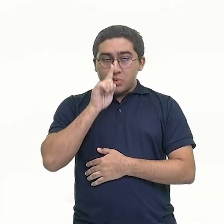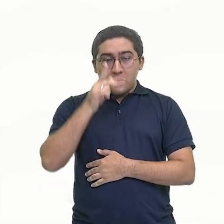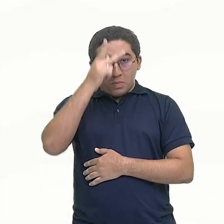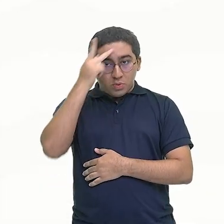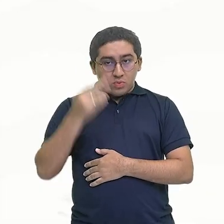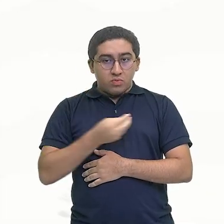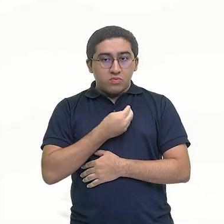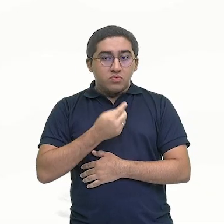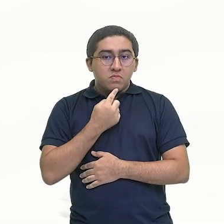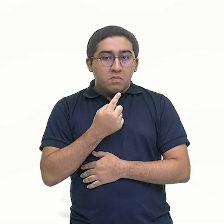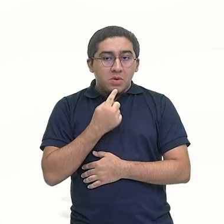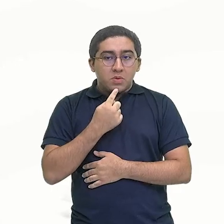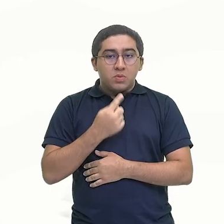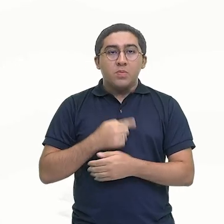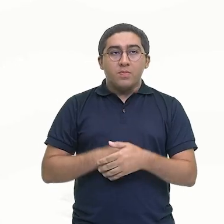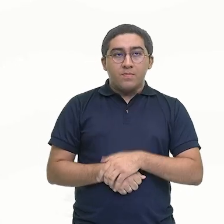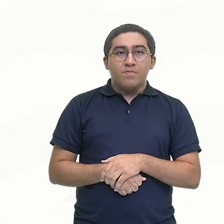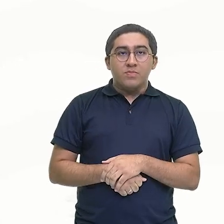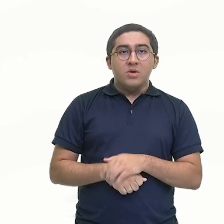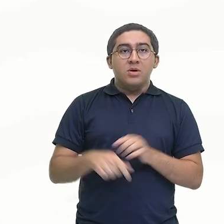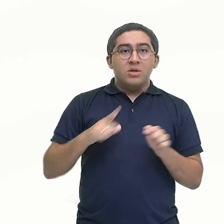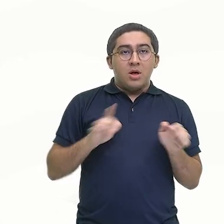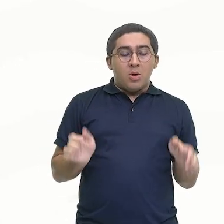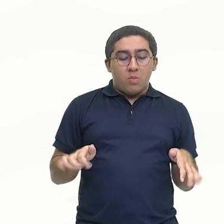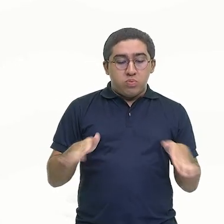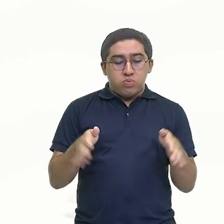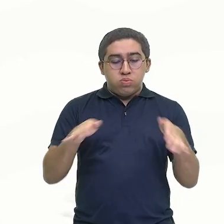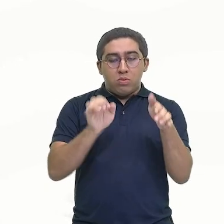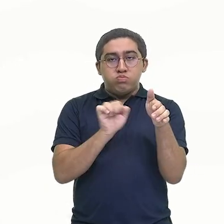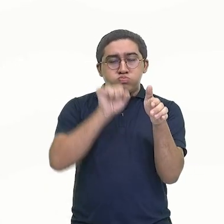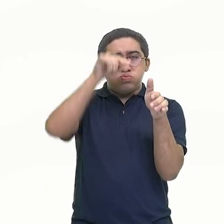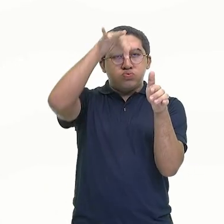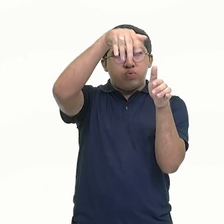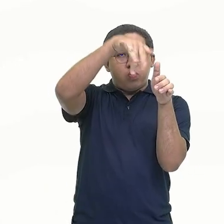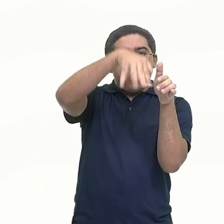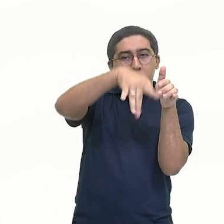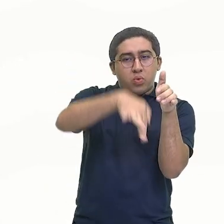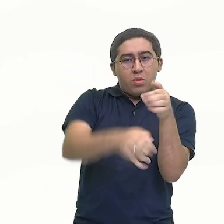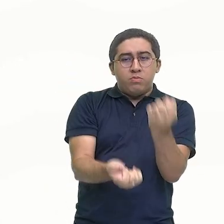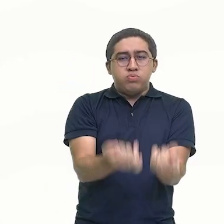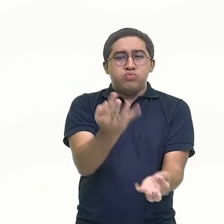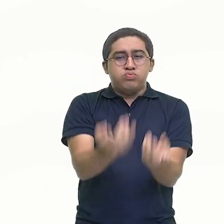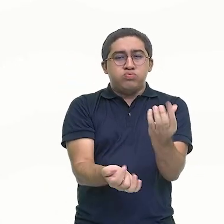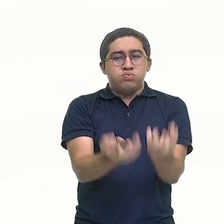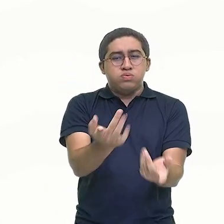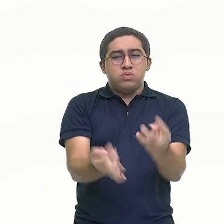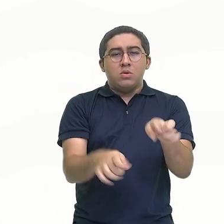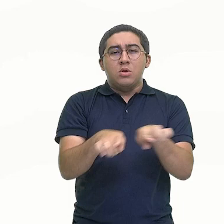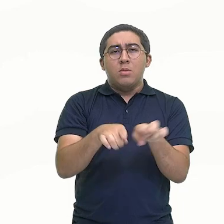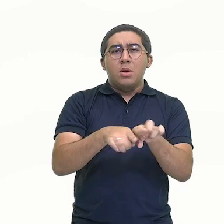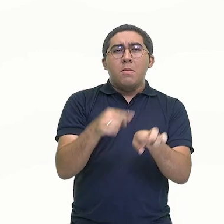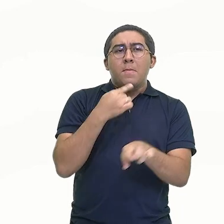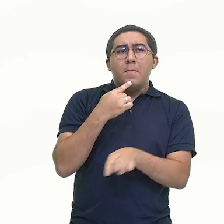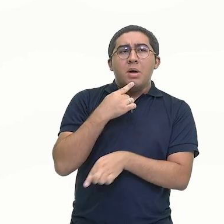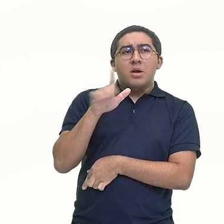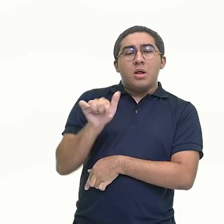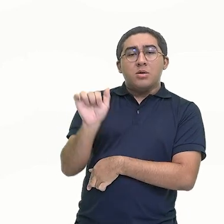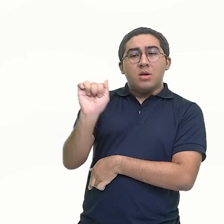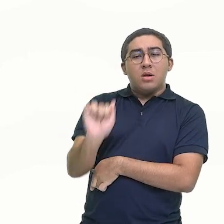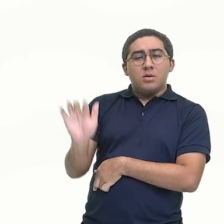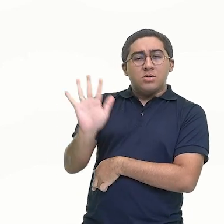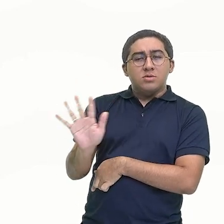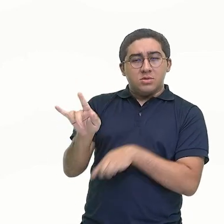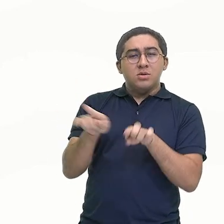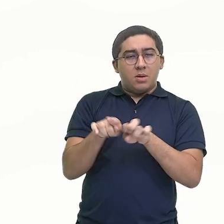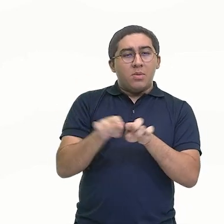de vulcanismo e de terremotos nessas áreas aí da Ásia, por exemplo, nessa área aqui também, né, da América